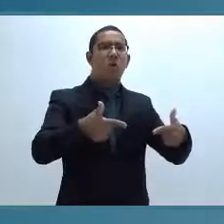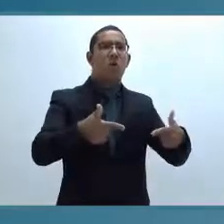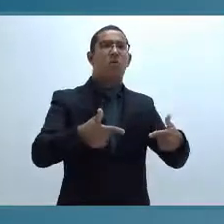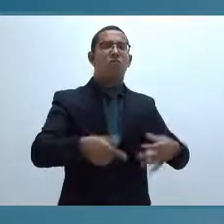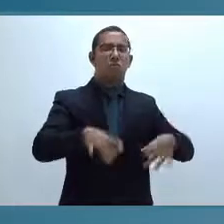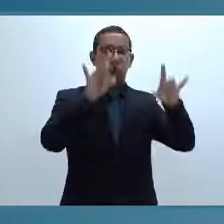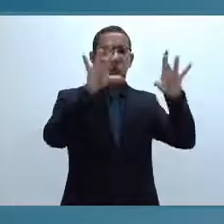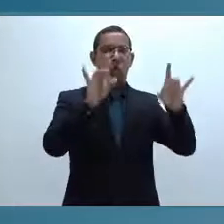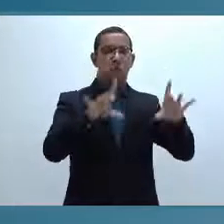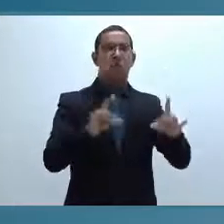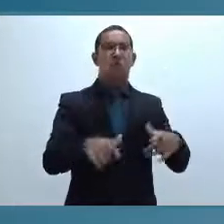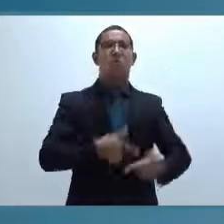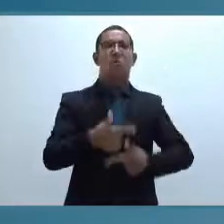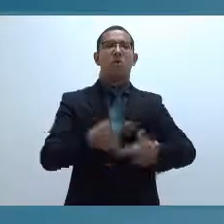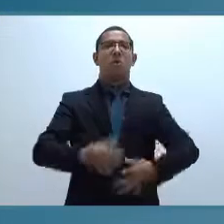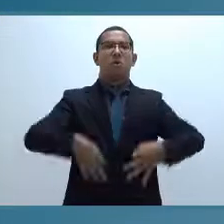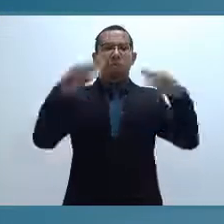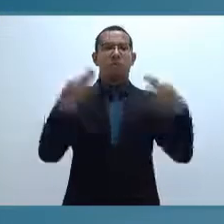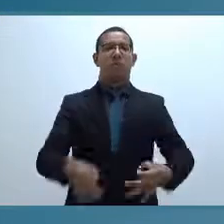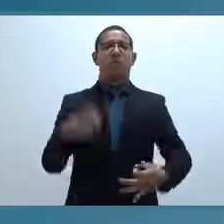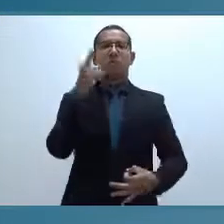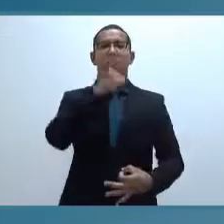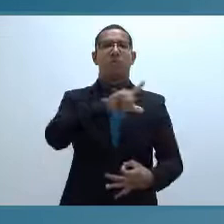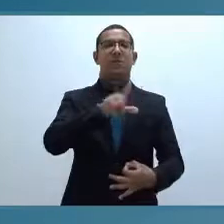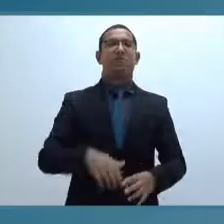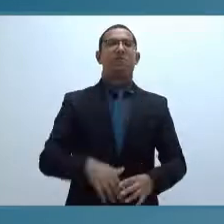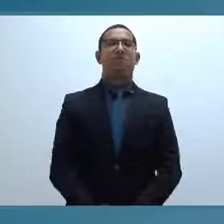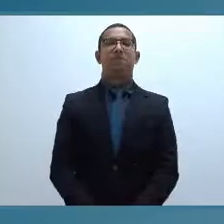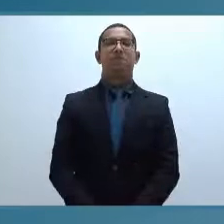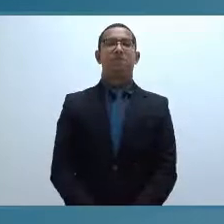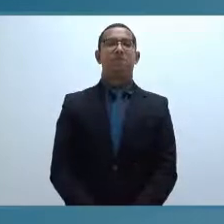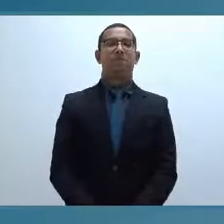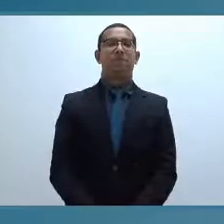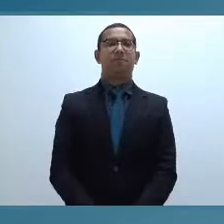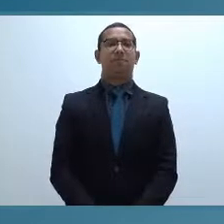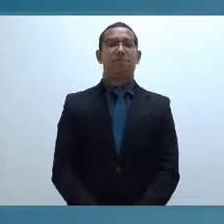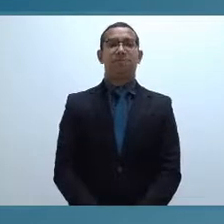cumprir na entrega da prestação jurisdicional.